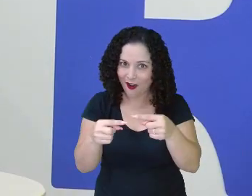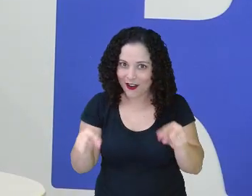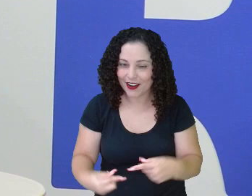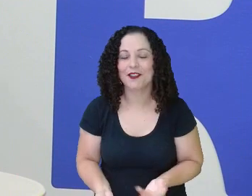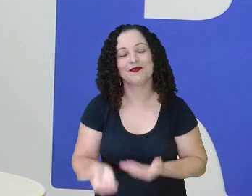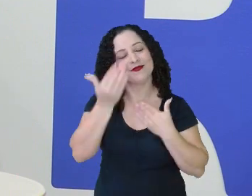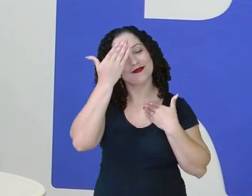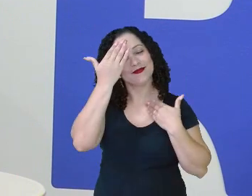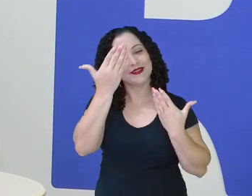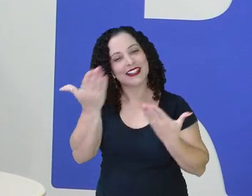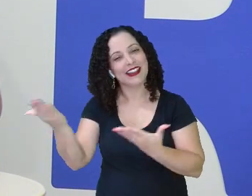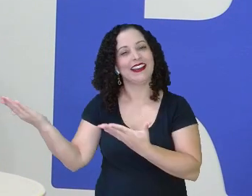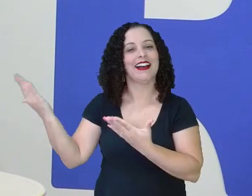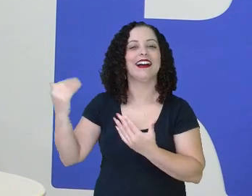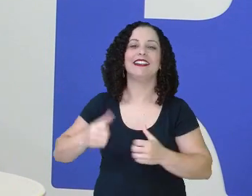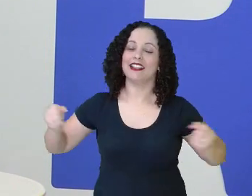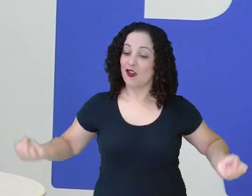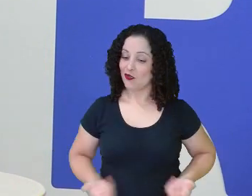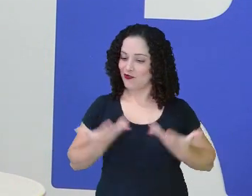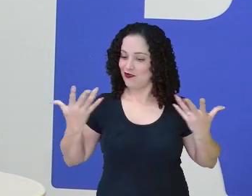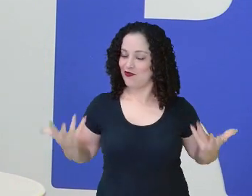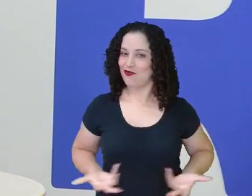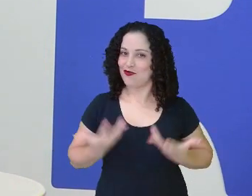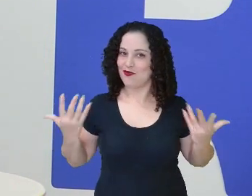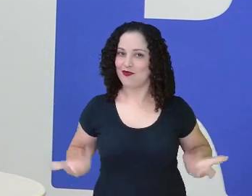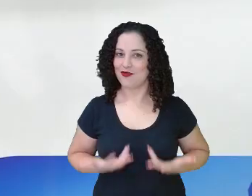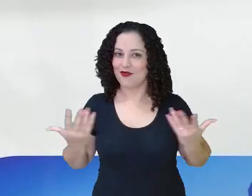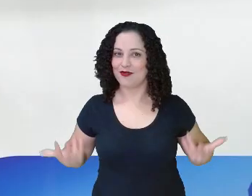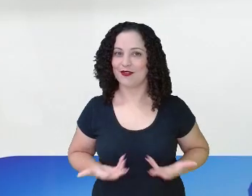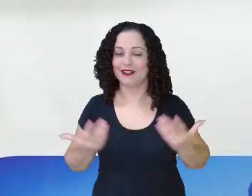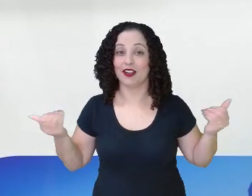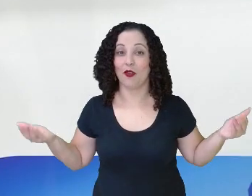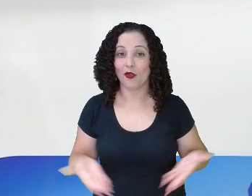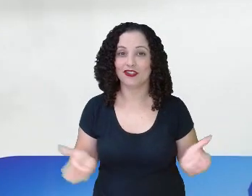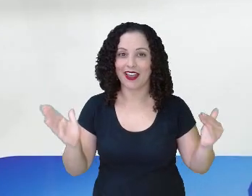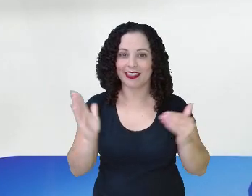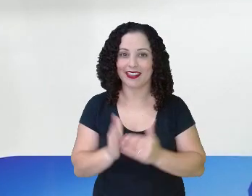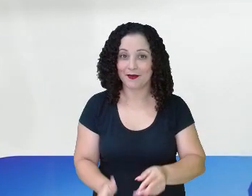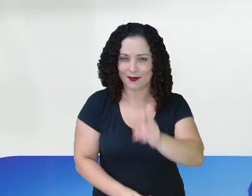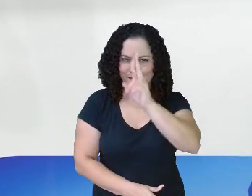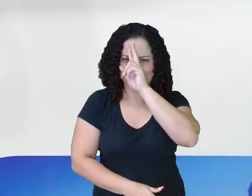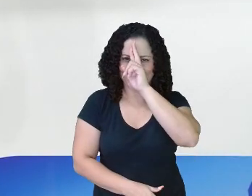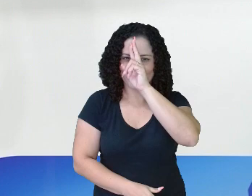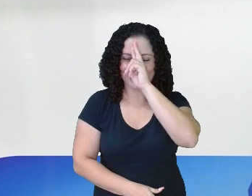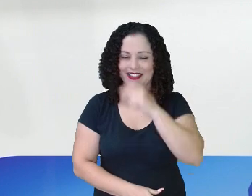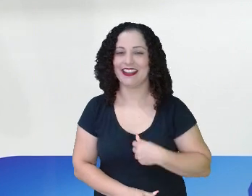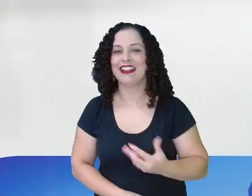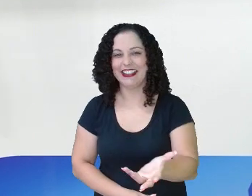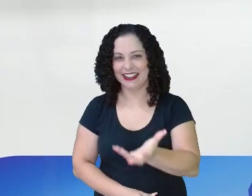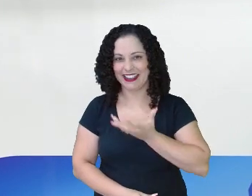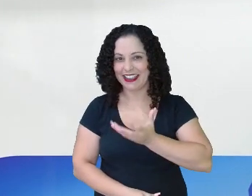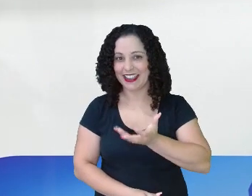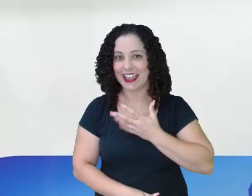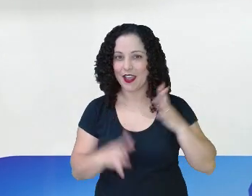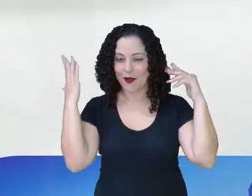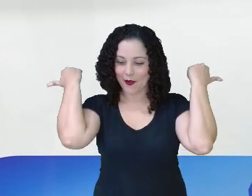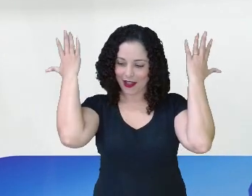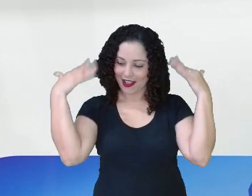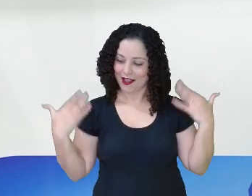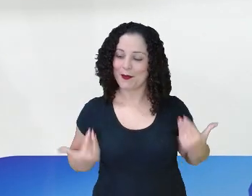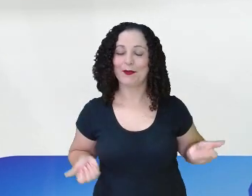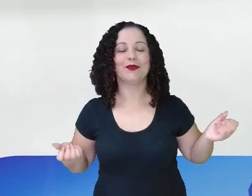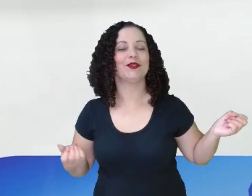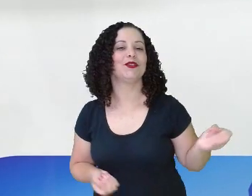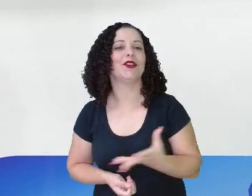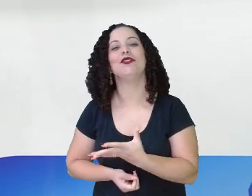obrigada. Ajuda aí a autoestima das professoras, obrigada. Hoje eu vou dar aula até meio-dia por causa disso. Eu quero o meu novo cabelo na